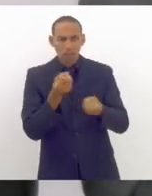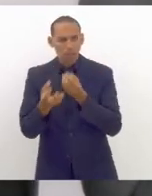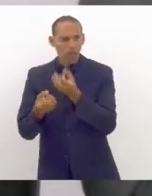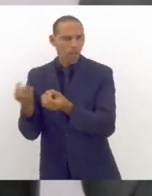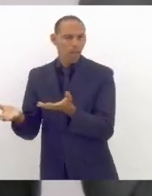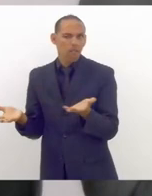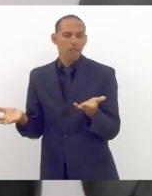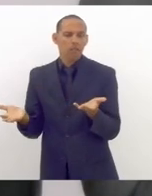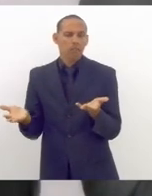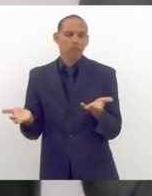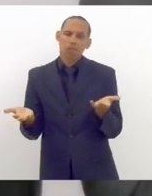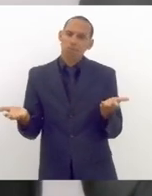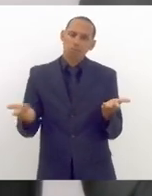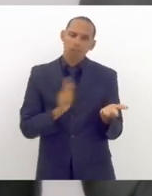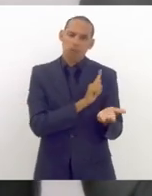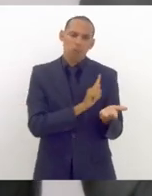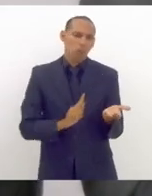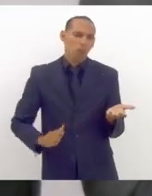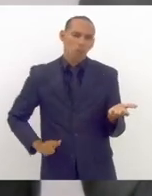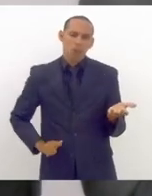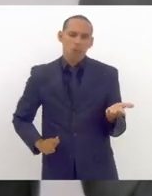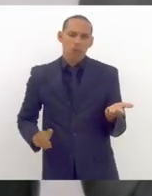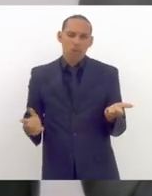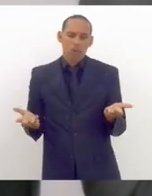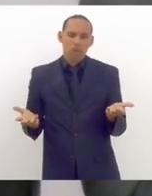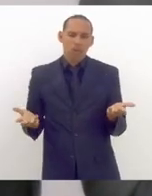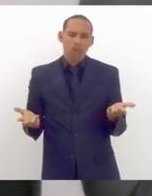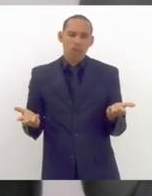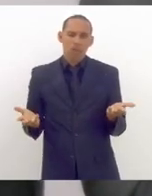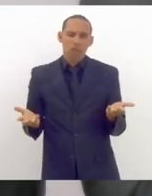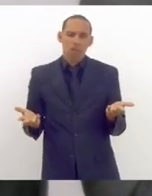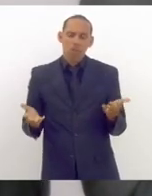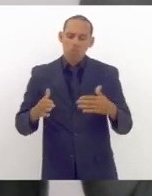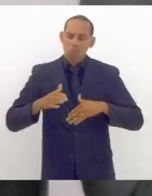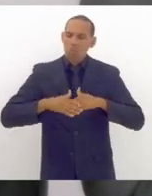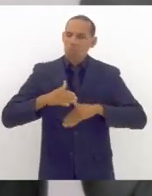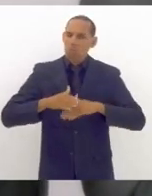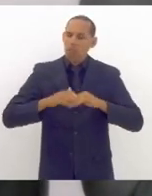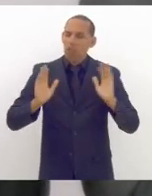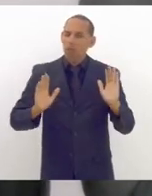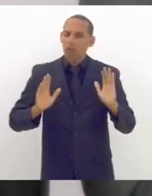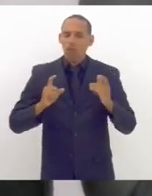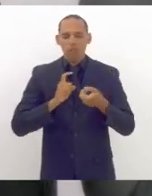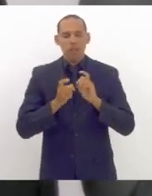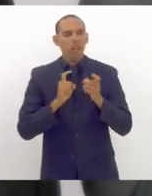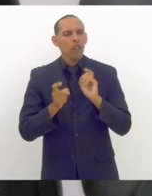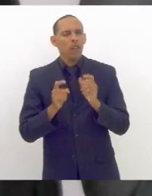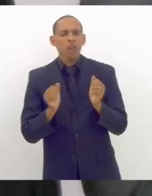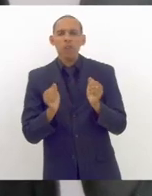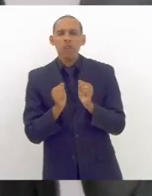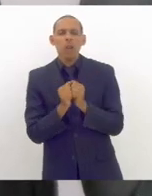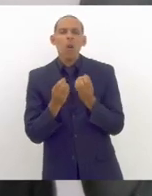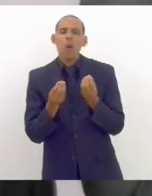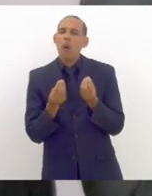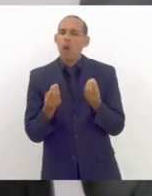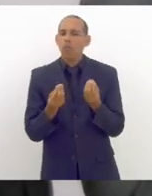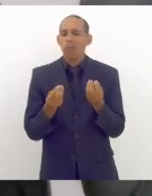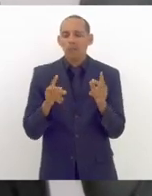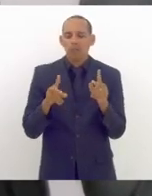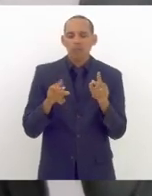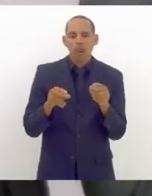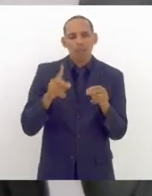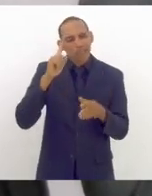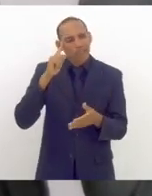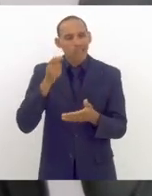então o governador fez essa questão essa reunião como se tivessem já sido